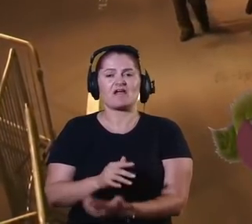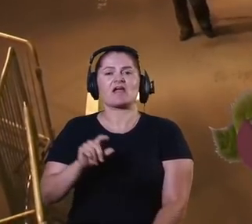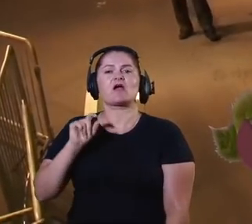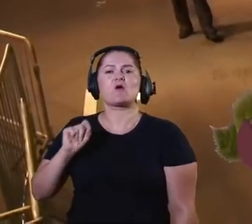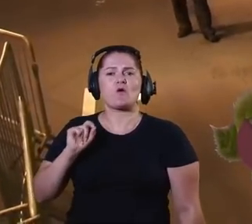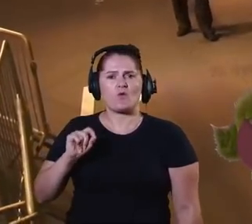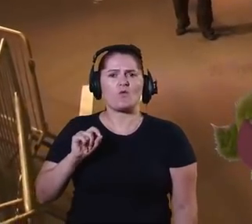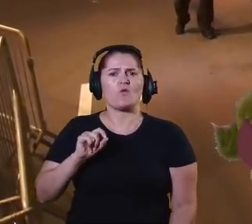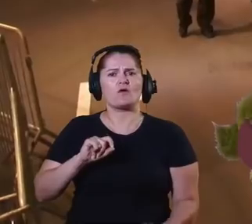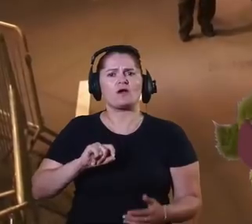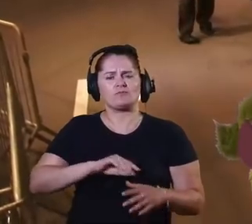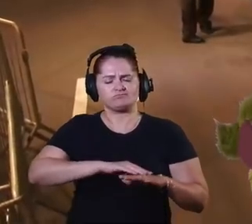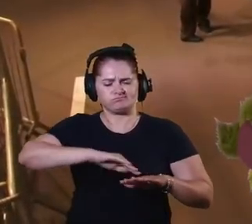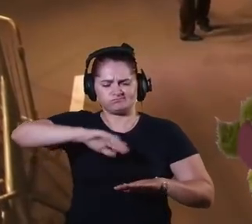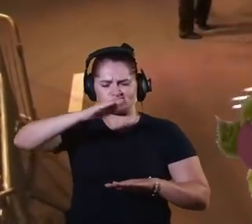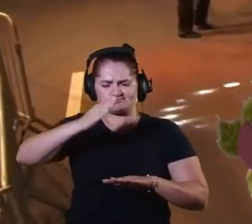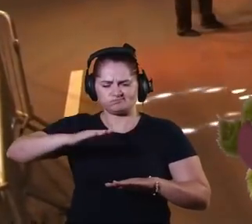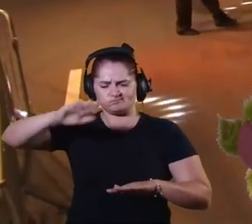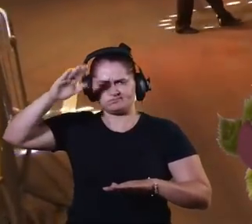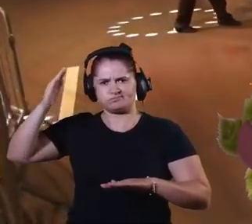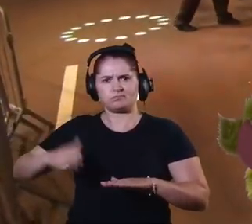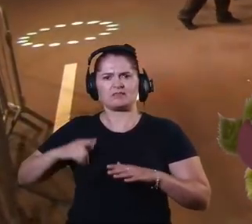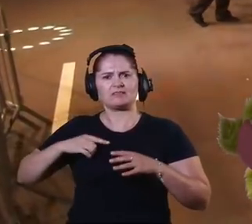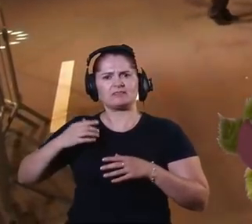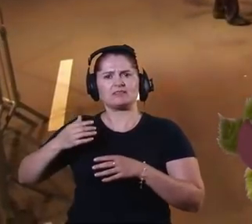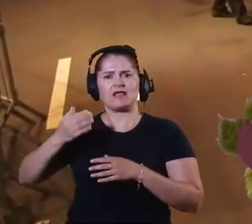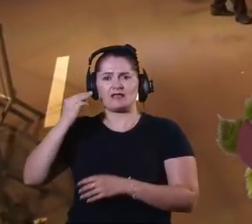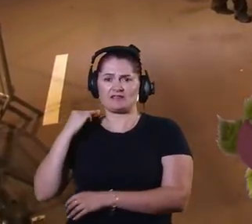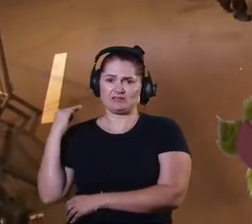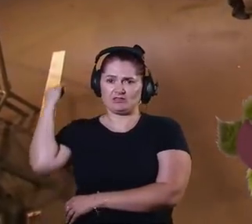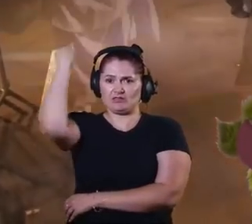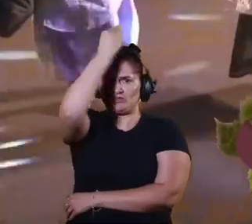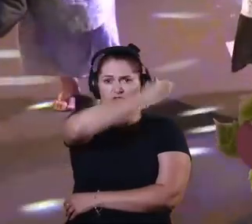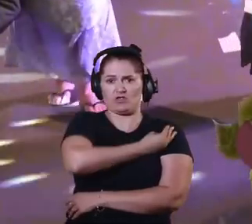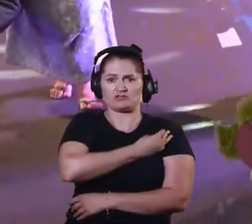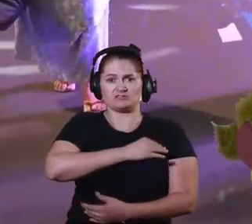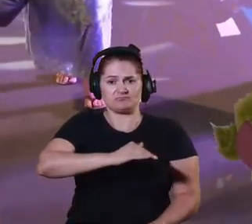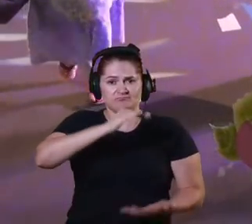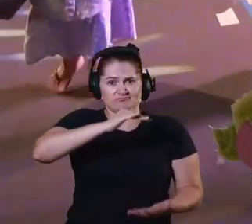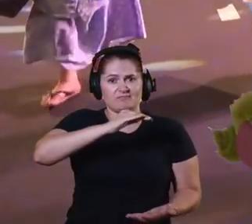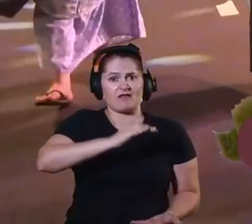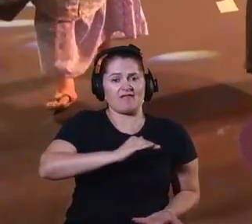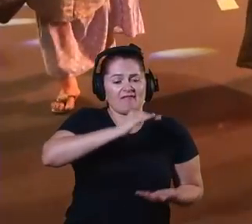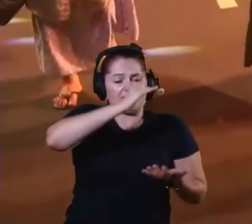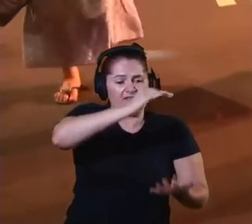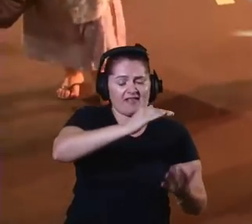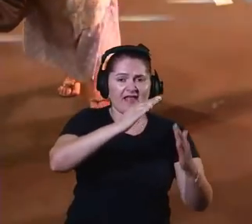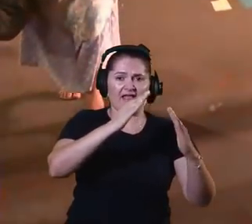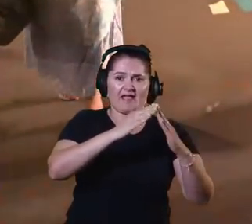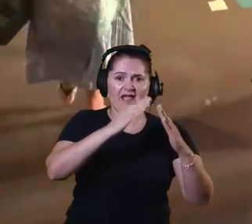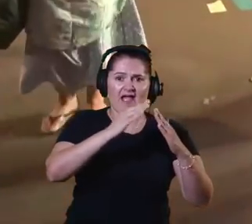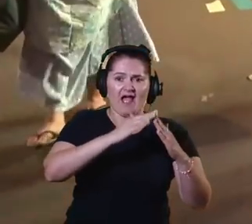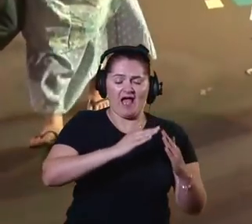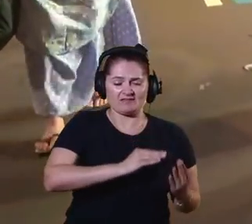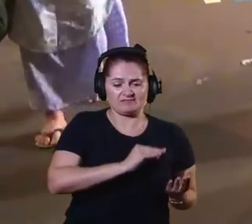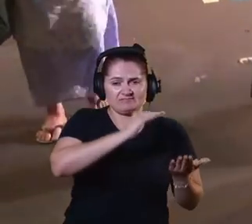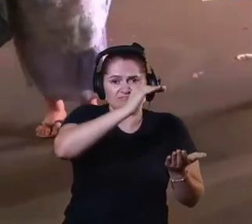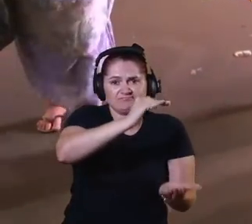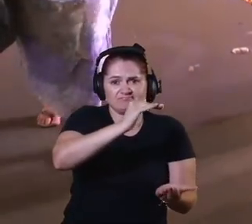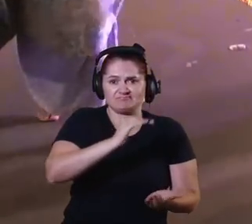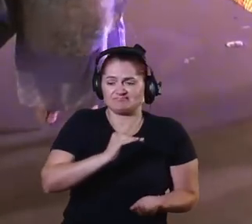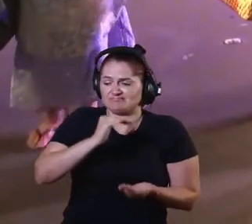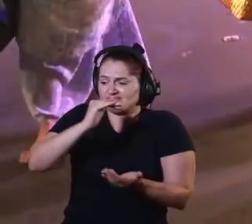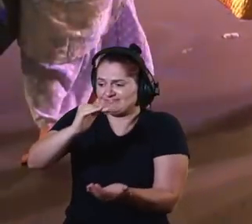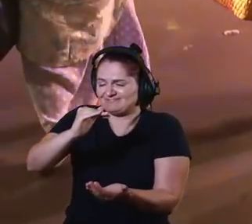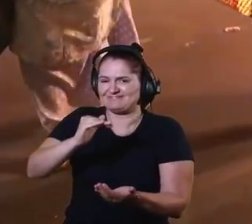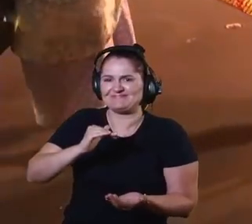imigrantes, em que a imagem de Nossa Senhora é levada de casa em casa e, por meio das preces, a comunidade agradece